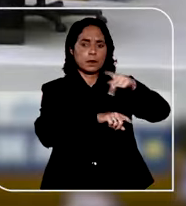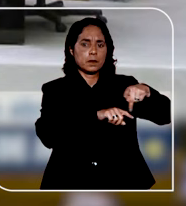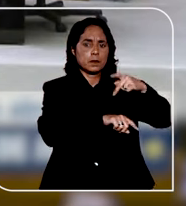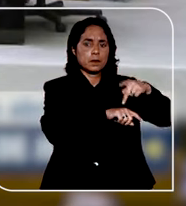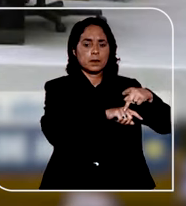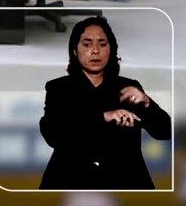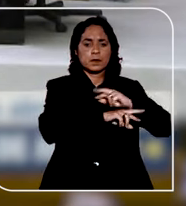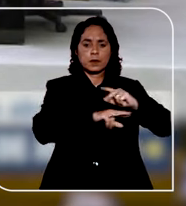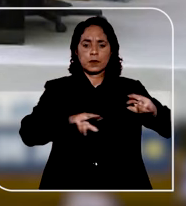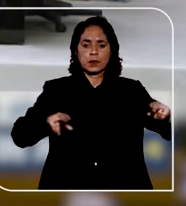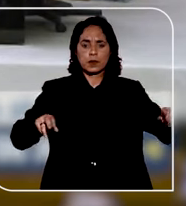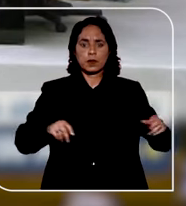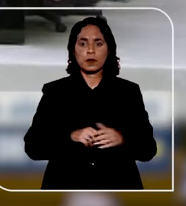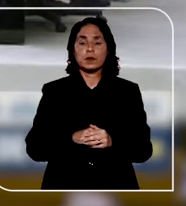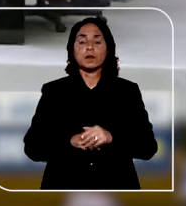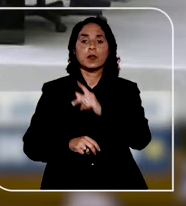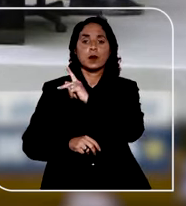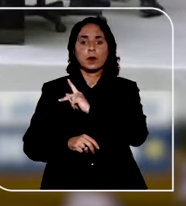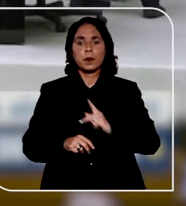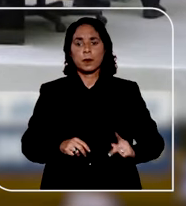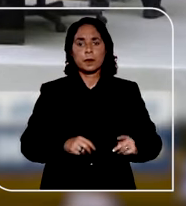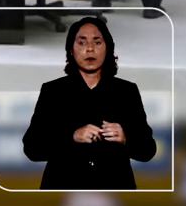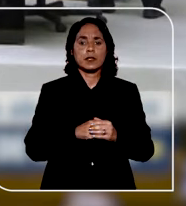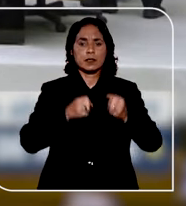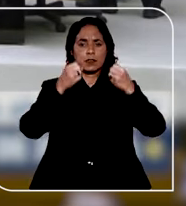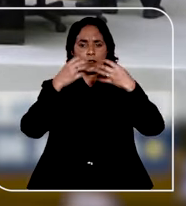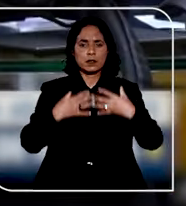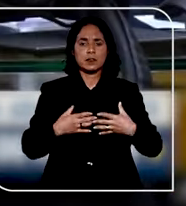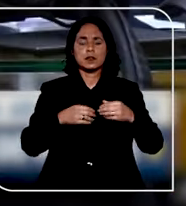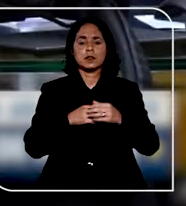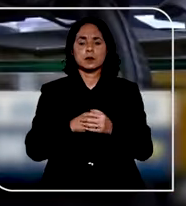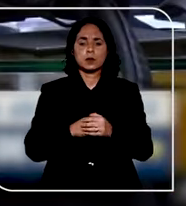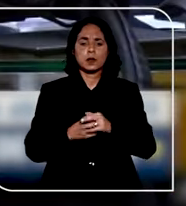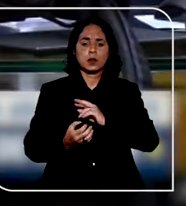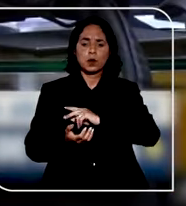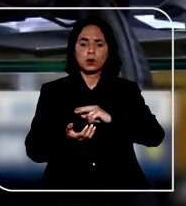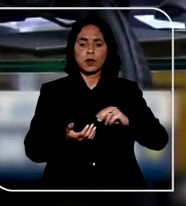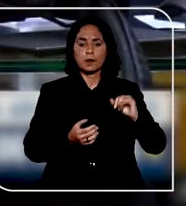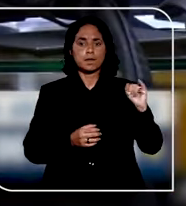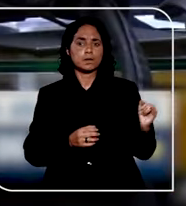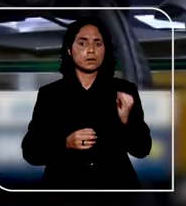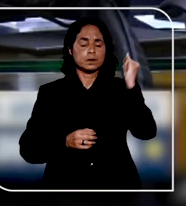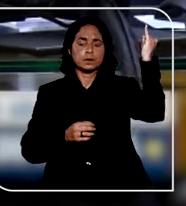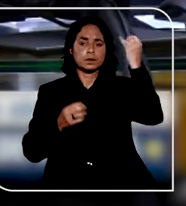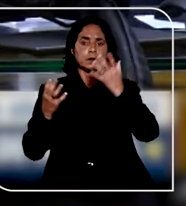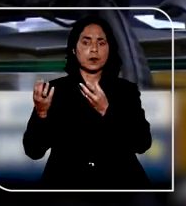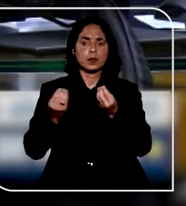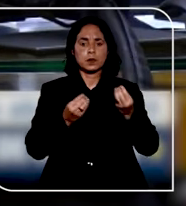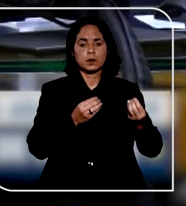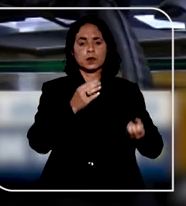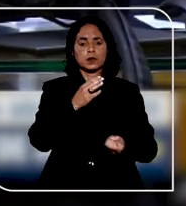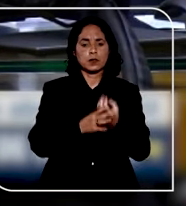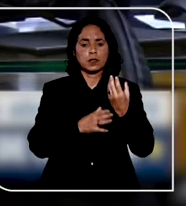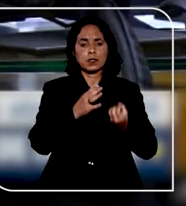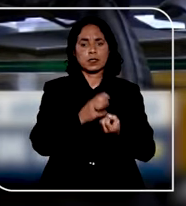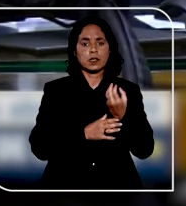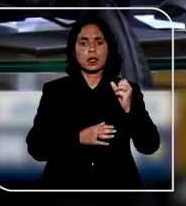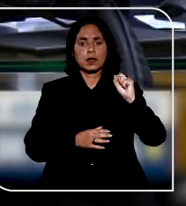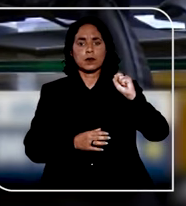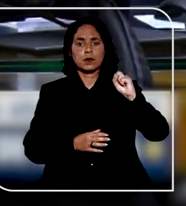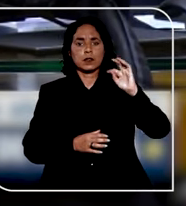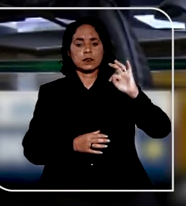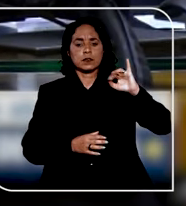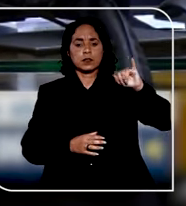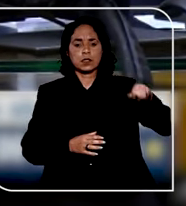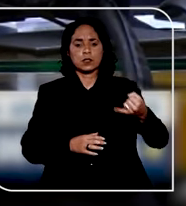o presidente do senado Rodrigo Pacheco que conduziu a sessão ressaltou a relevância da criação do STJ